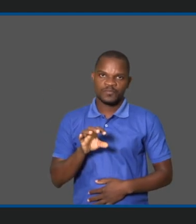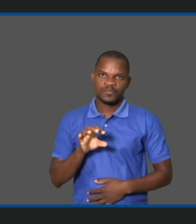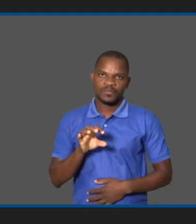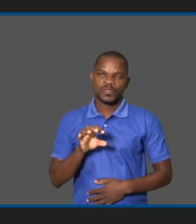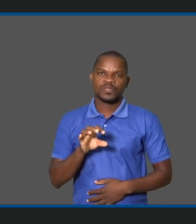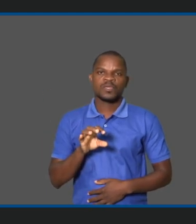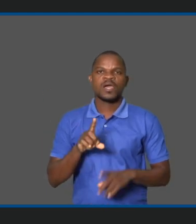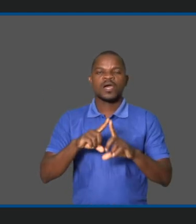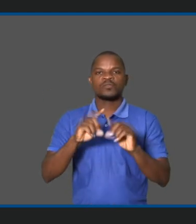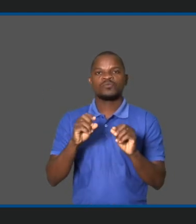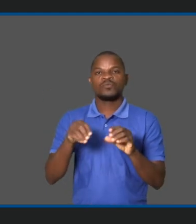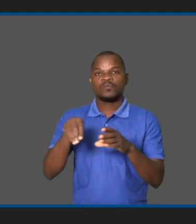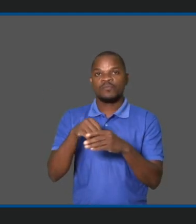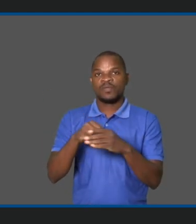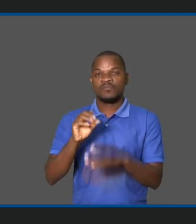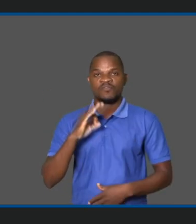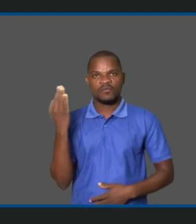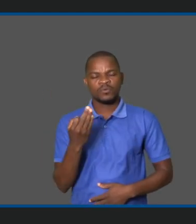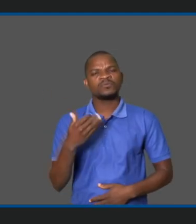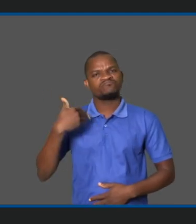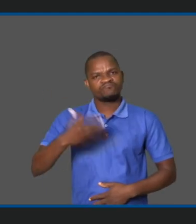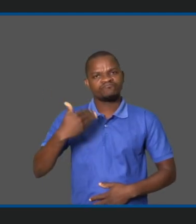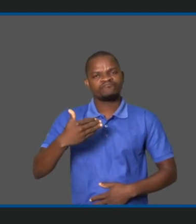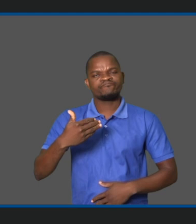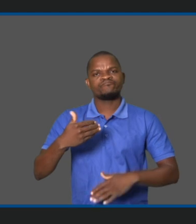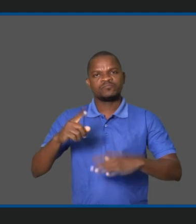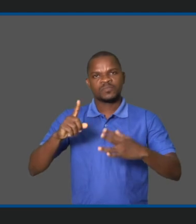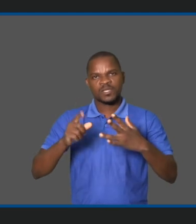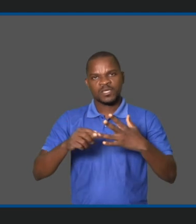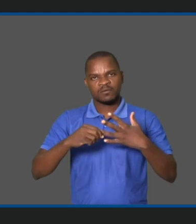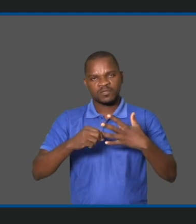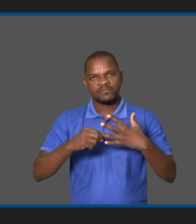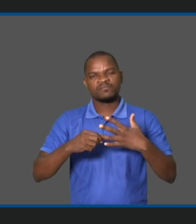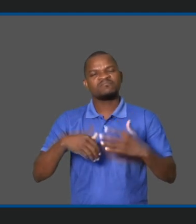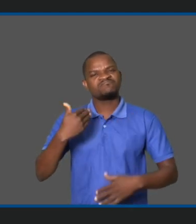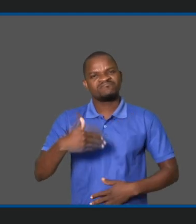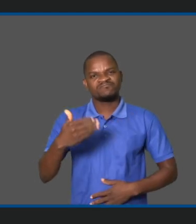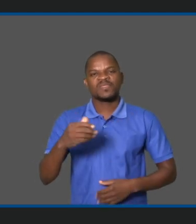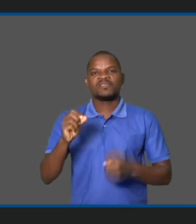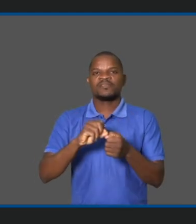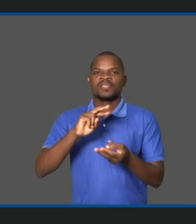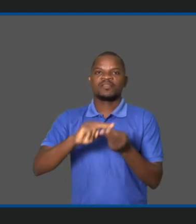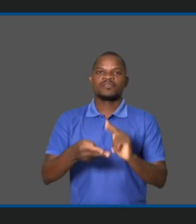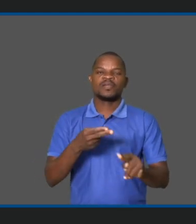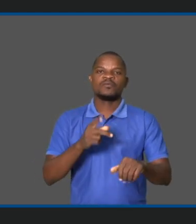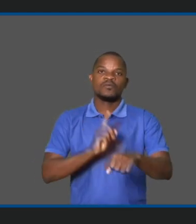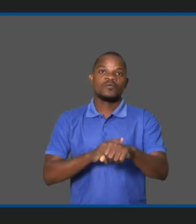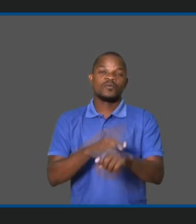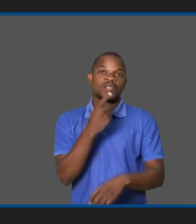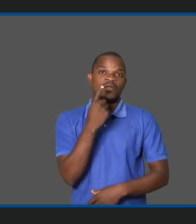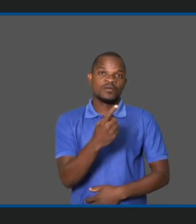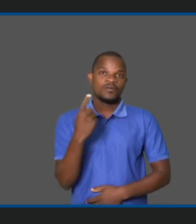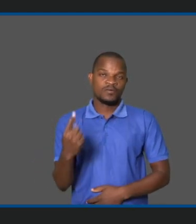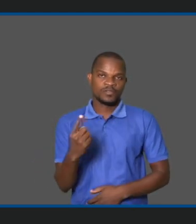quinta-feiras, temos uma reunião, às 11 com a Comissão da Cidade de Maputo, e às 13 com